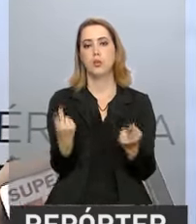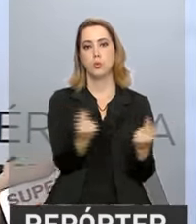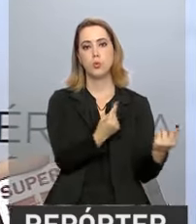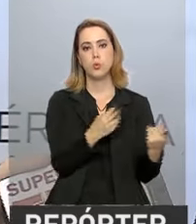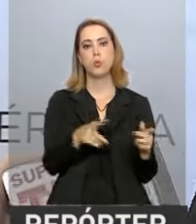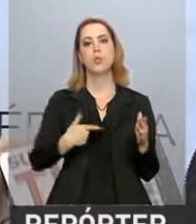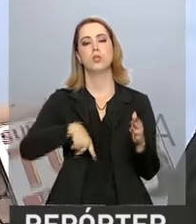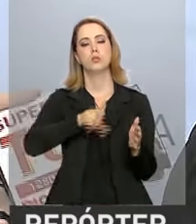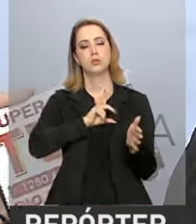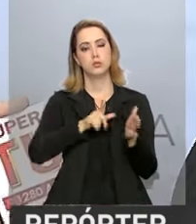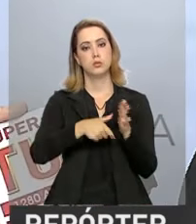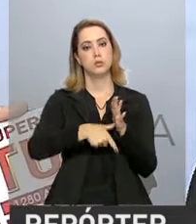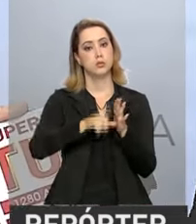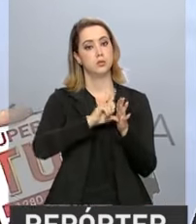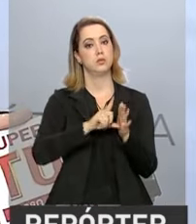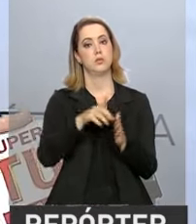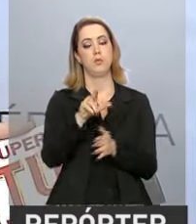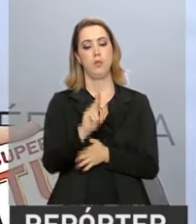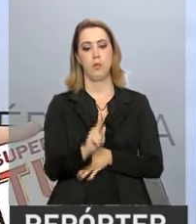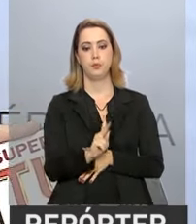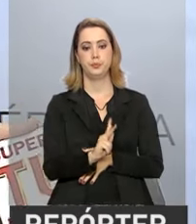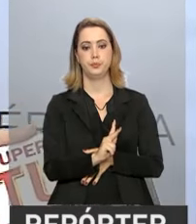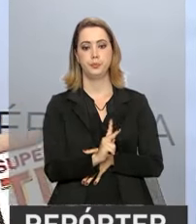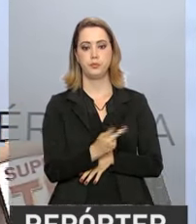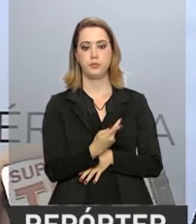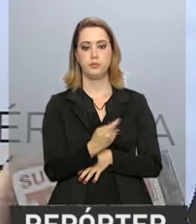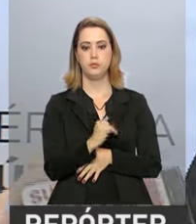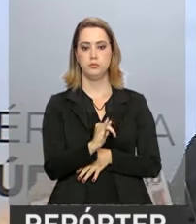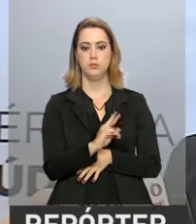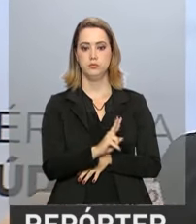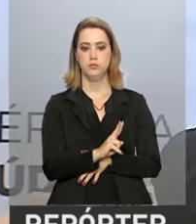com todas as áreas, nós estamos buscando estar sempre na